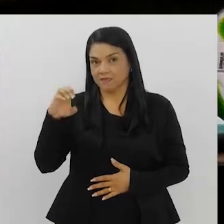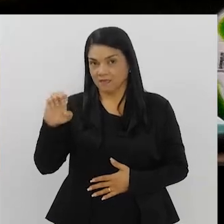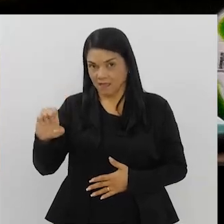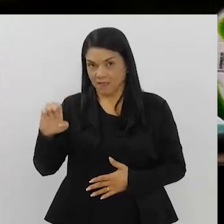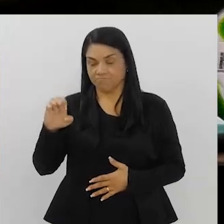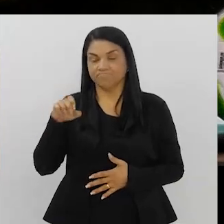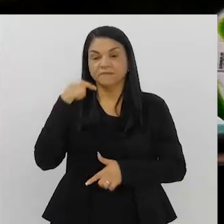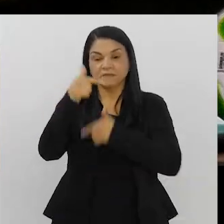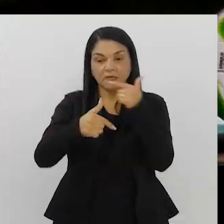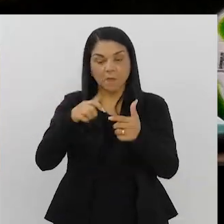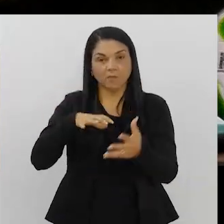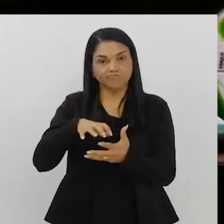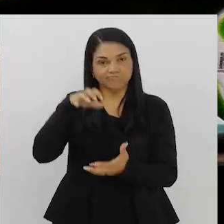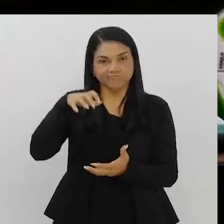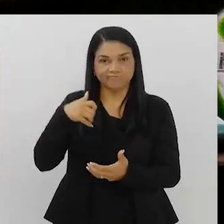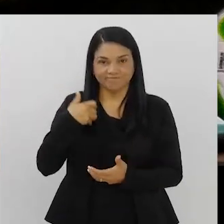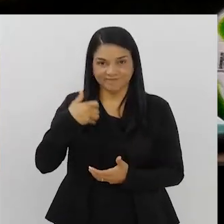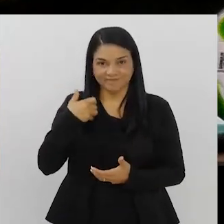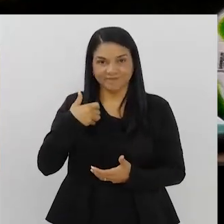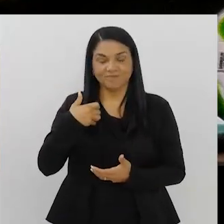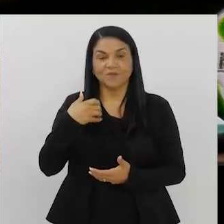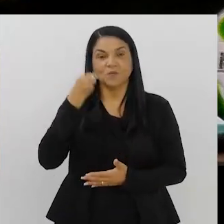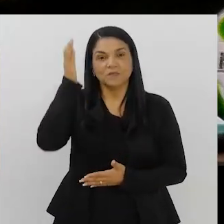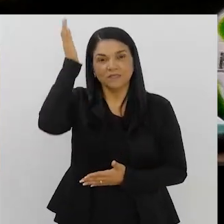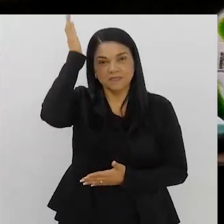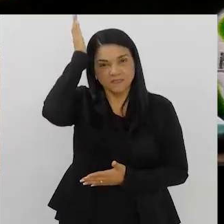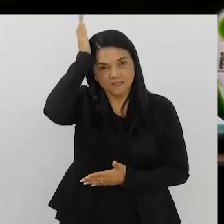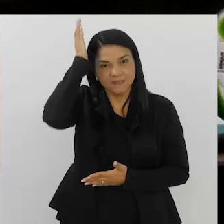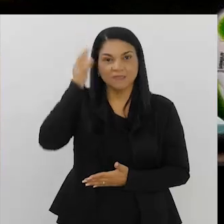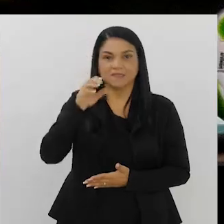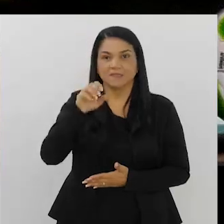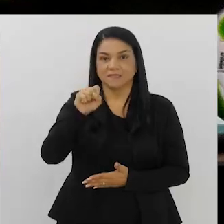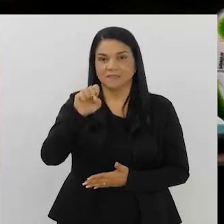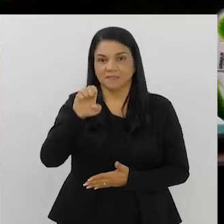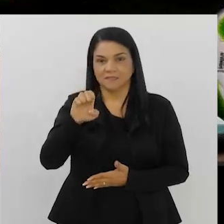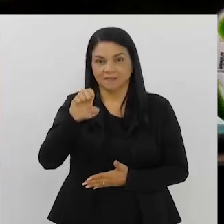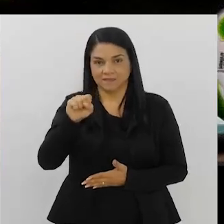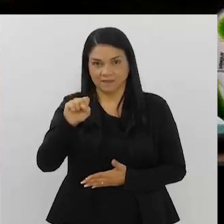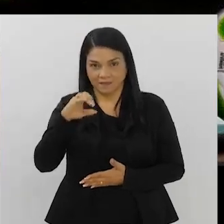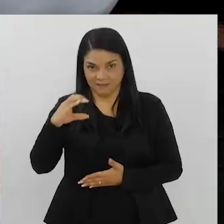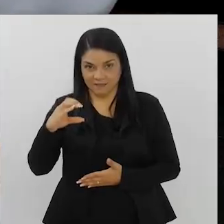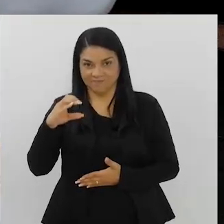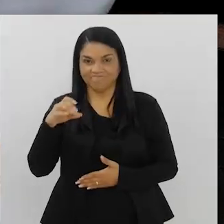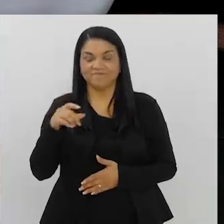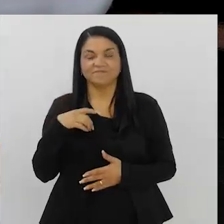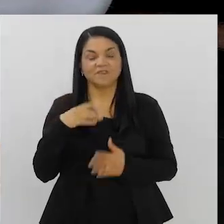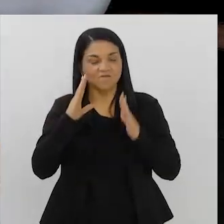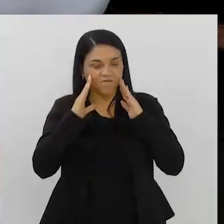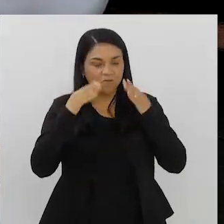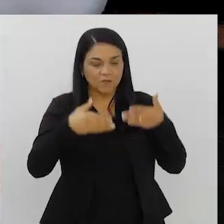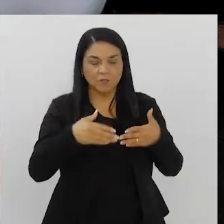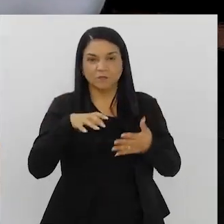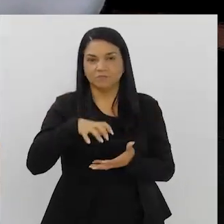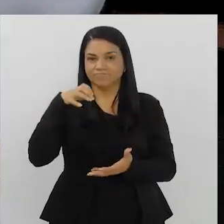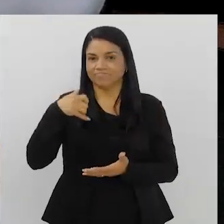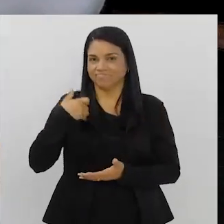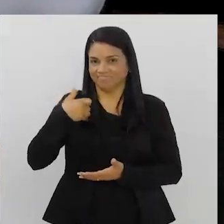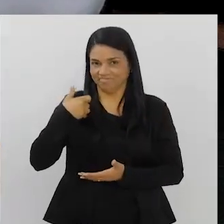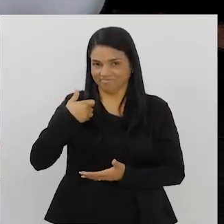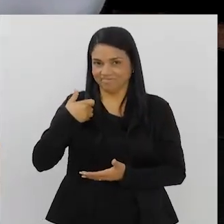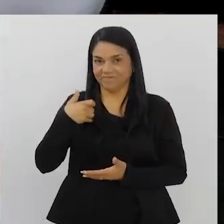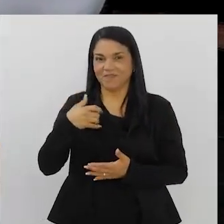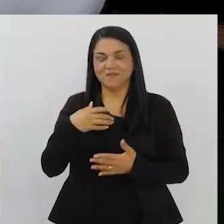realizados pelo SESC, uma iniciativa maravilhosa voltada para o bem da terceira idade. Olá, Priscila, que alegria te receber